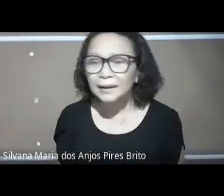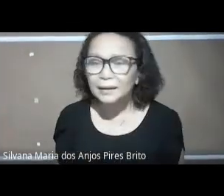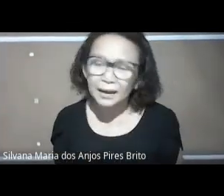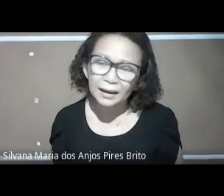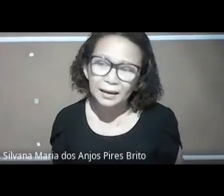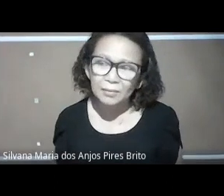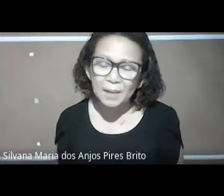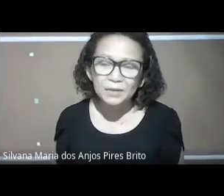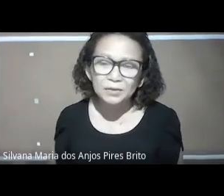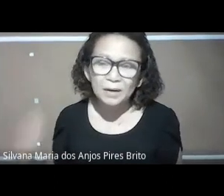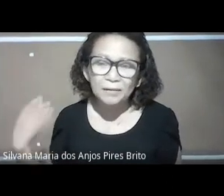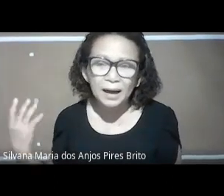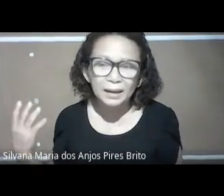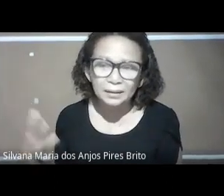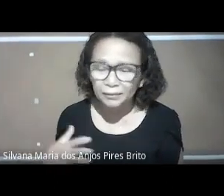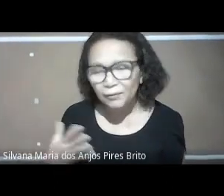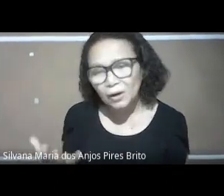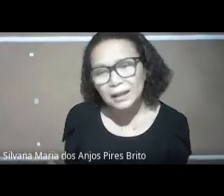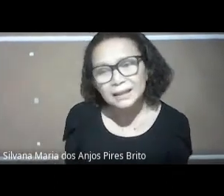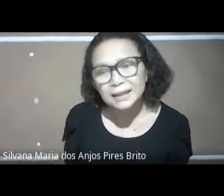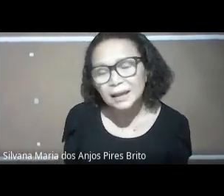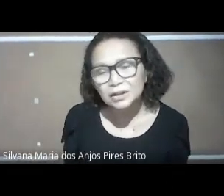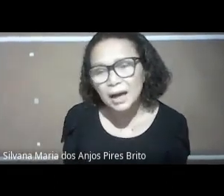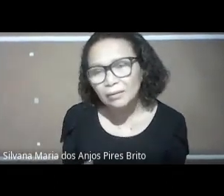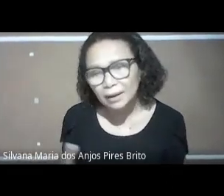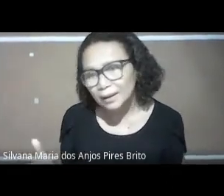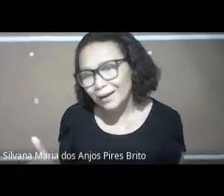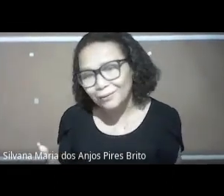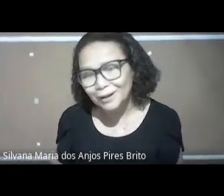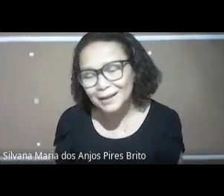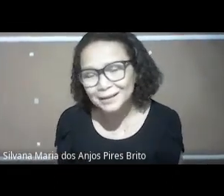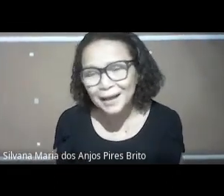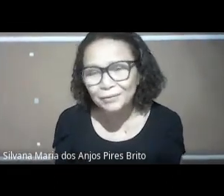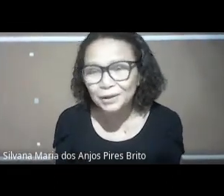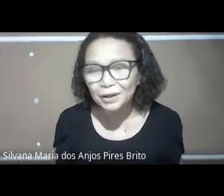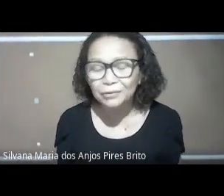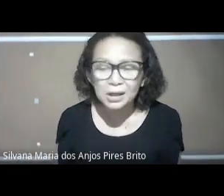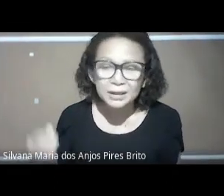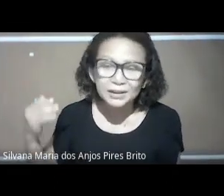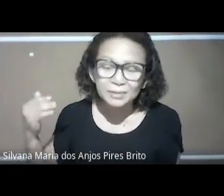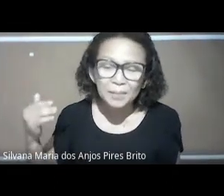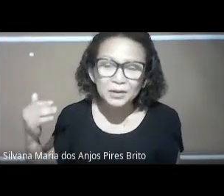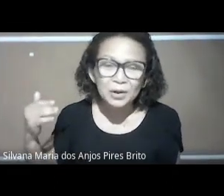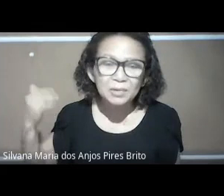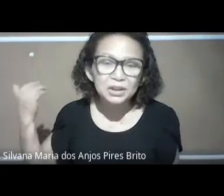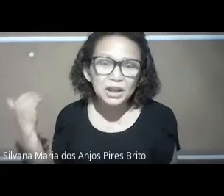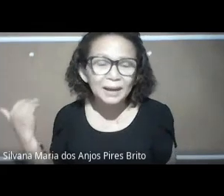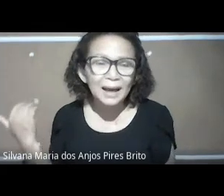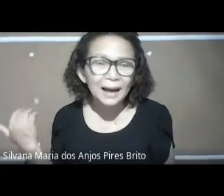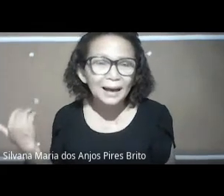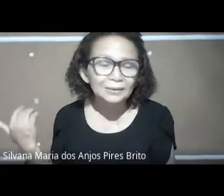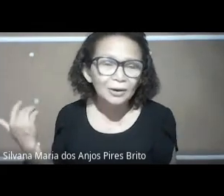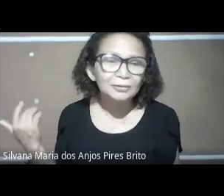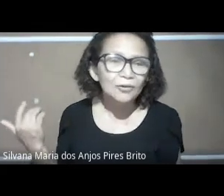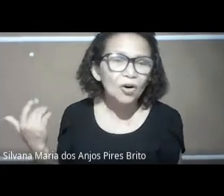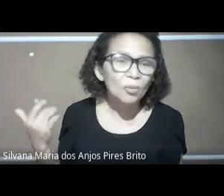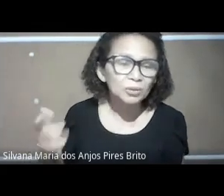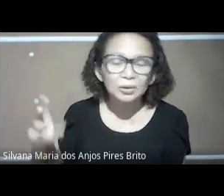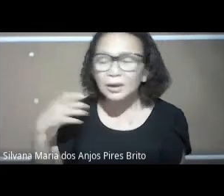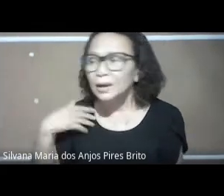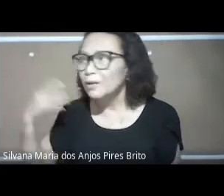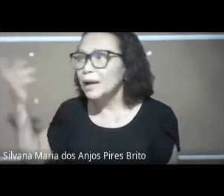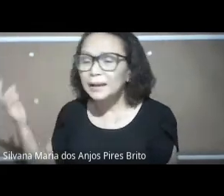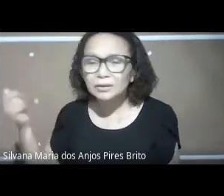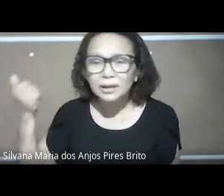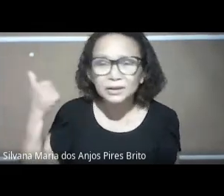ok, né? Uma pessoa fala fora da sala de aula, é claro, fora dessa reunião. Se uma pessoa me chama lá no outro